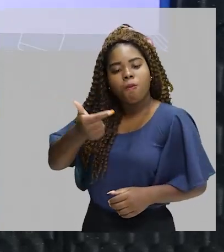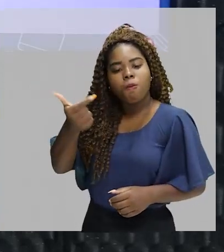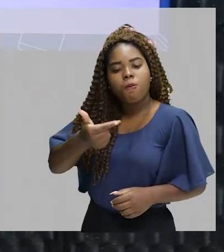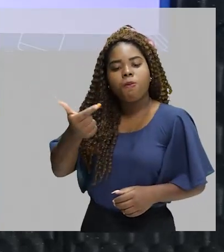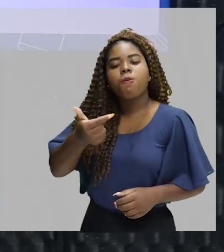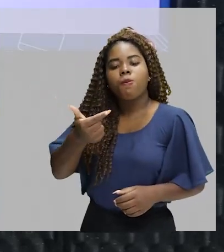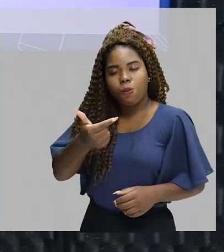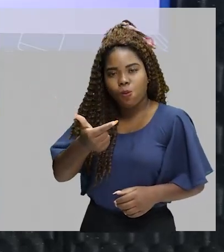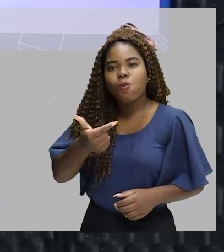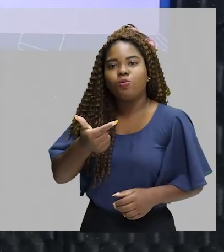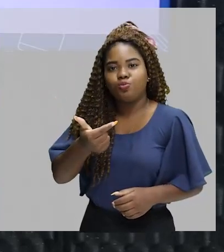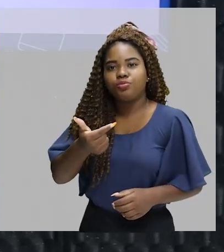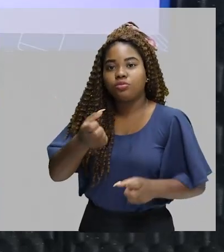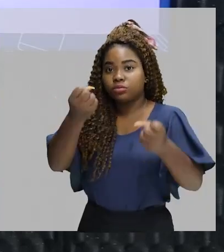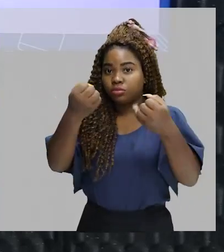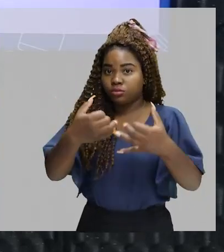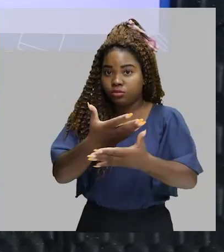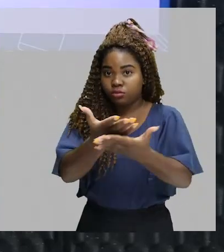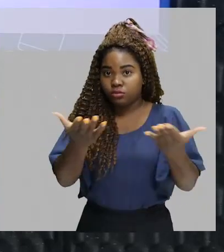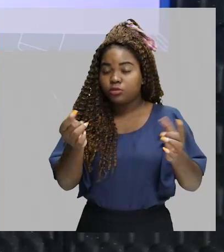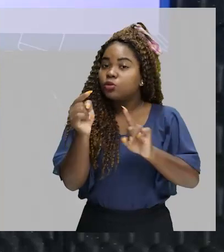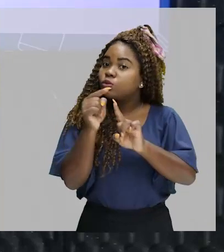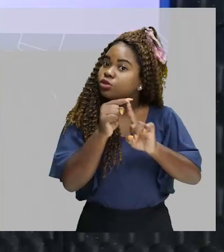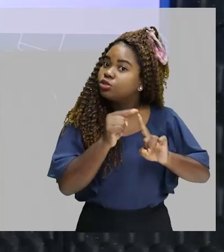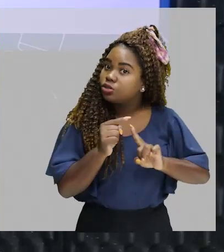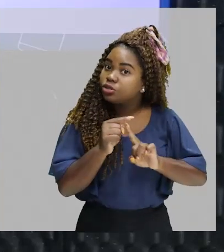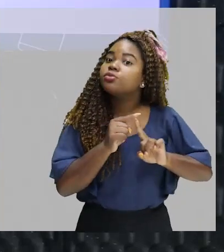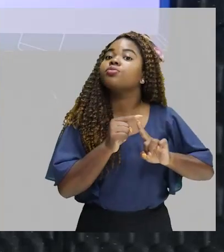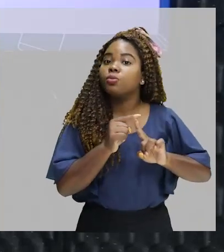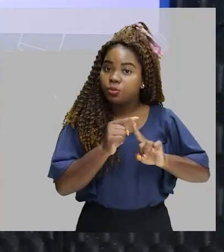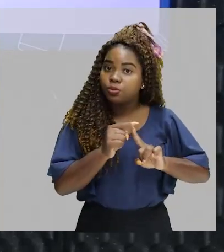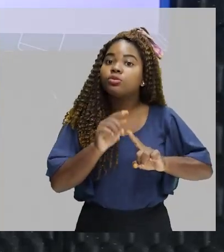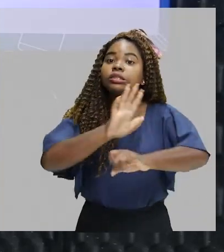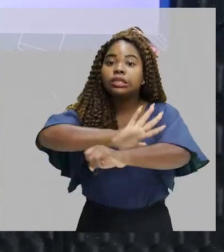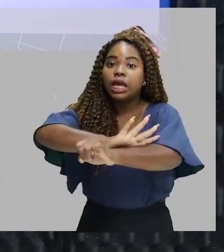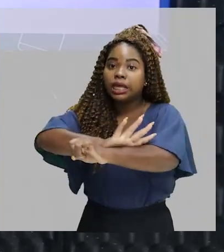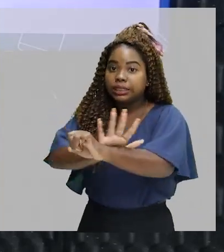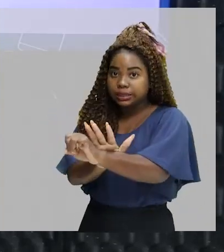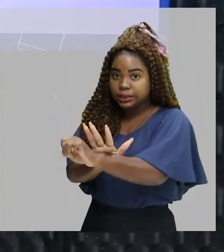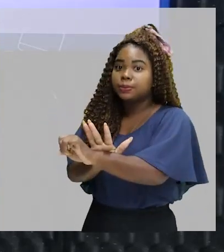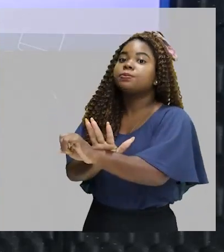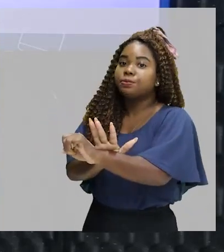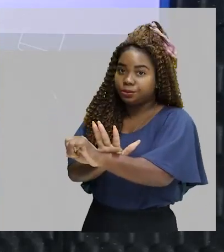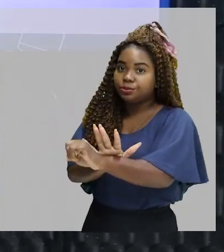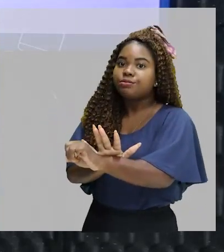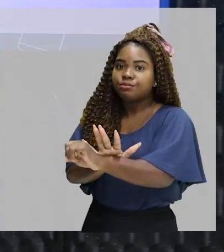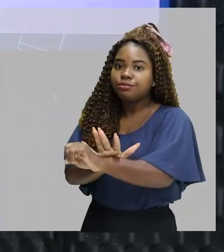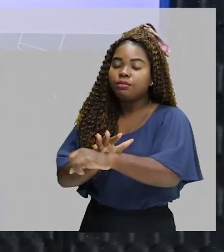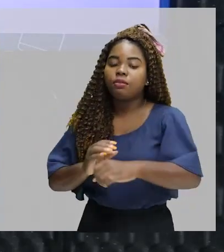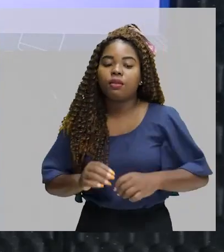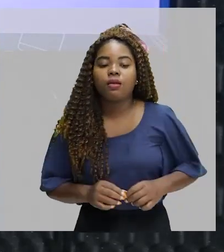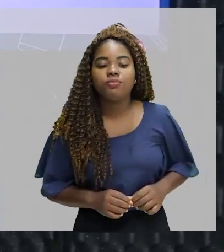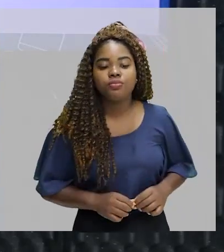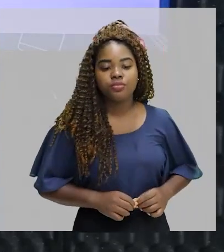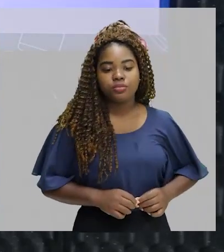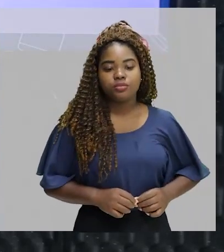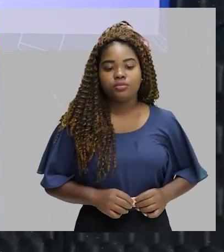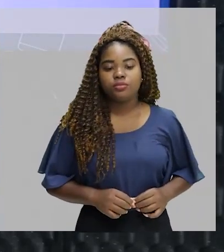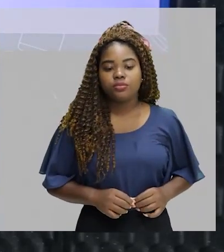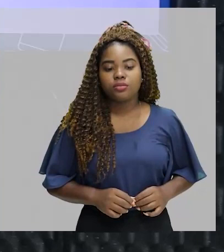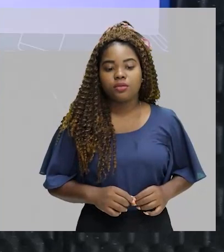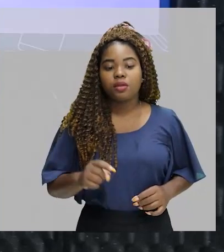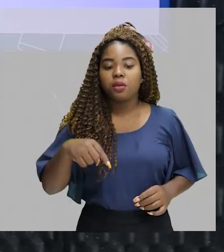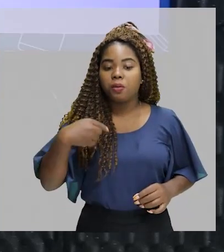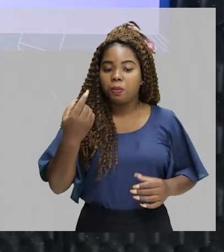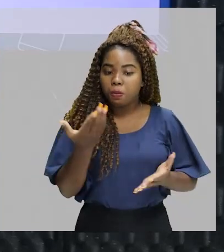vocês alguns tipos de racismo. Existem tipos diferentes de racismo e a gente vai conhecer alguns exemplos. Nas próximas